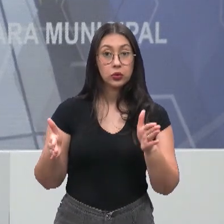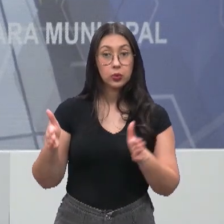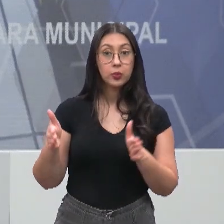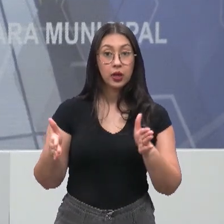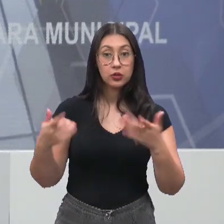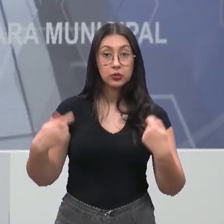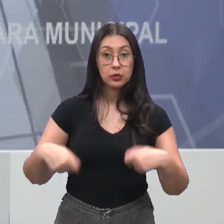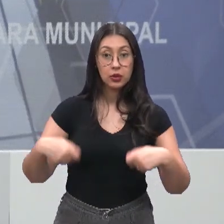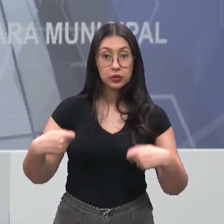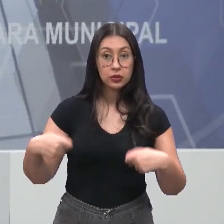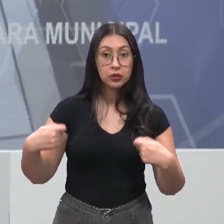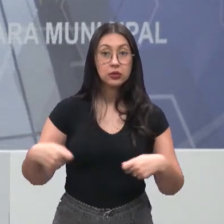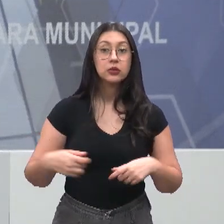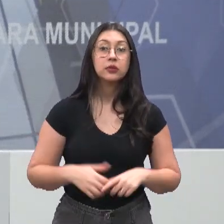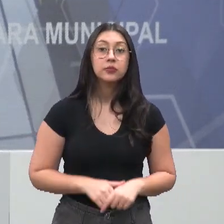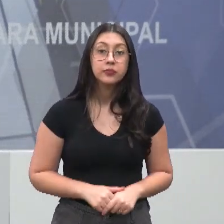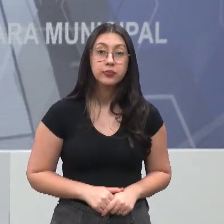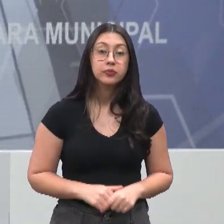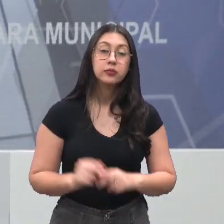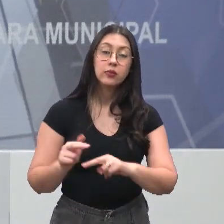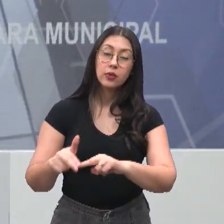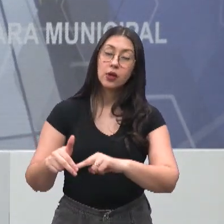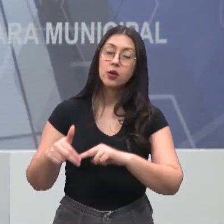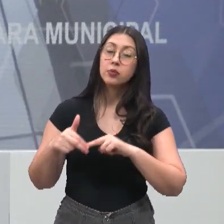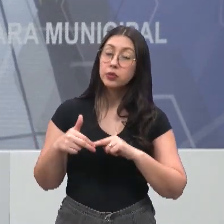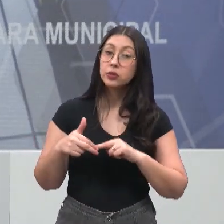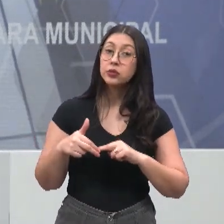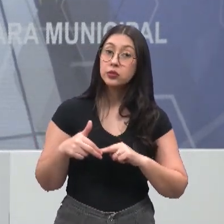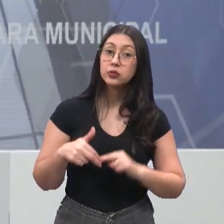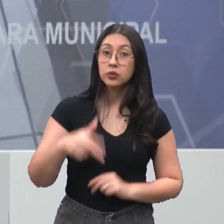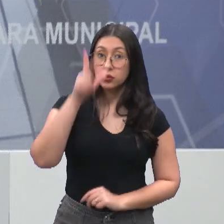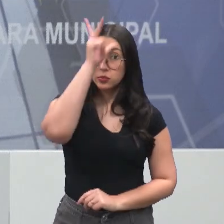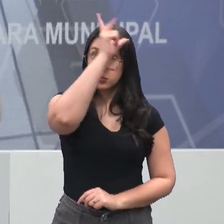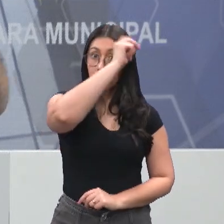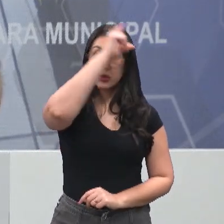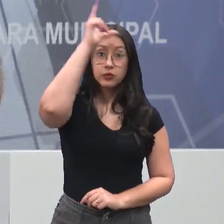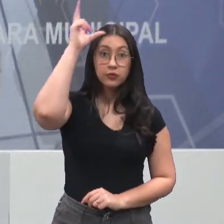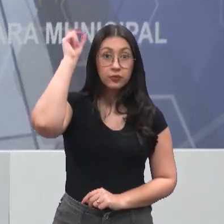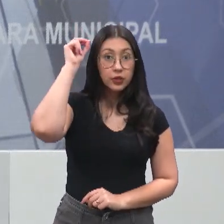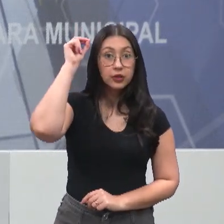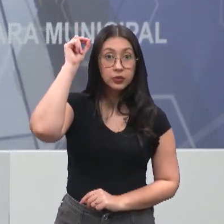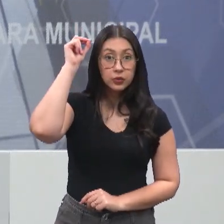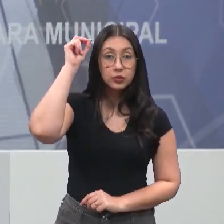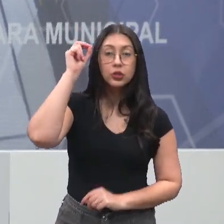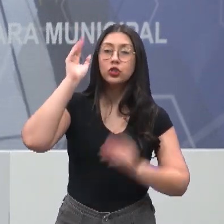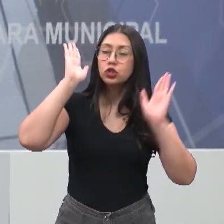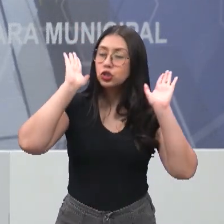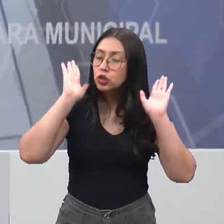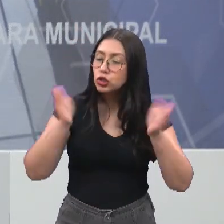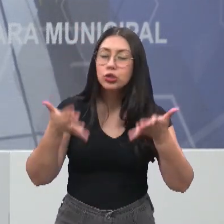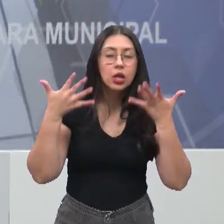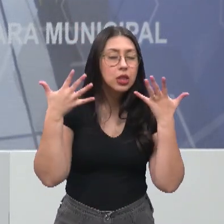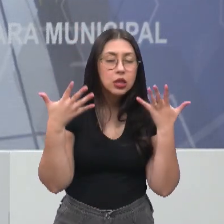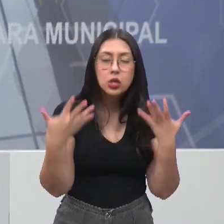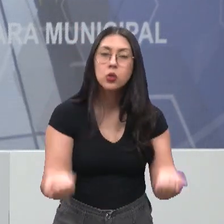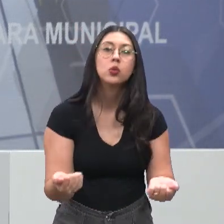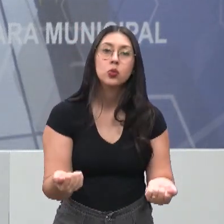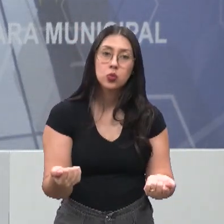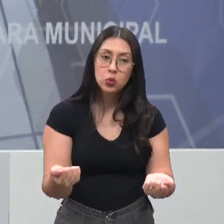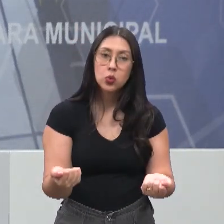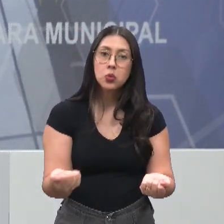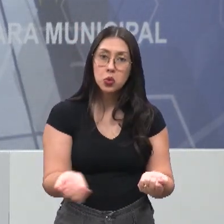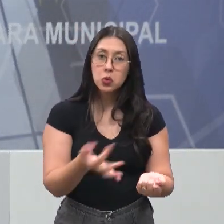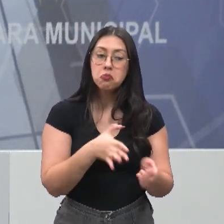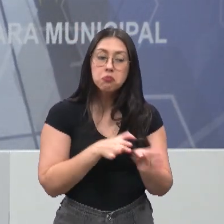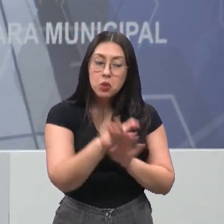da lei. Portanto, o prefeito, de prontidão, ali aceitou, acatou essa